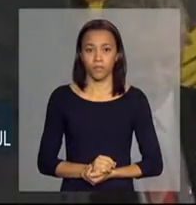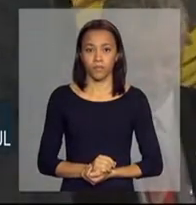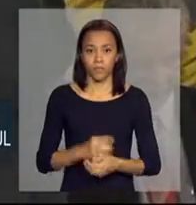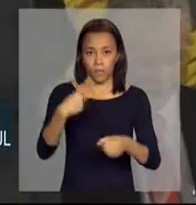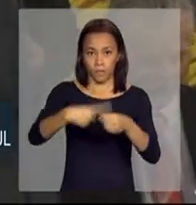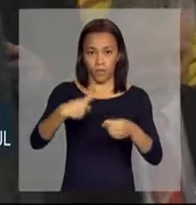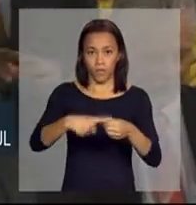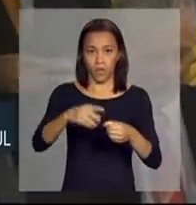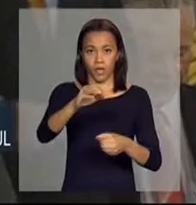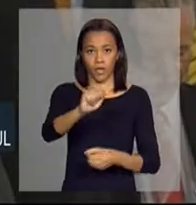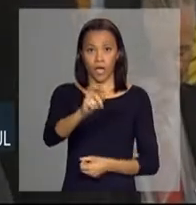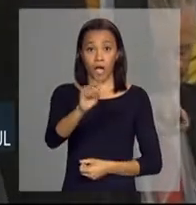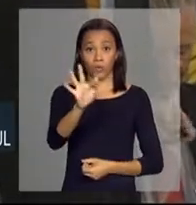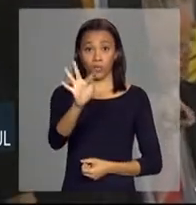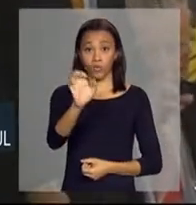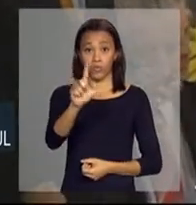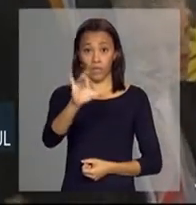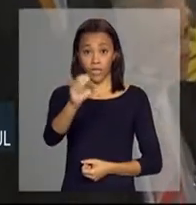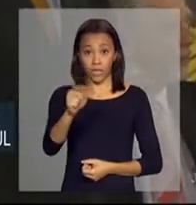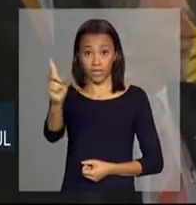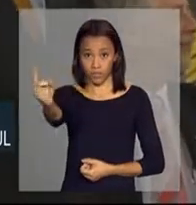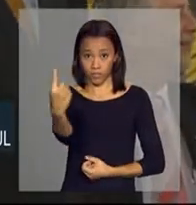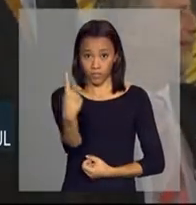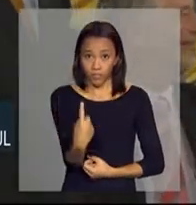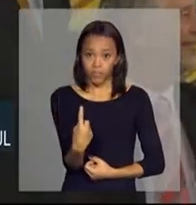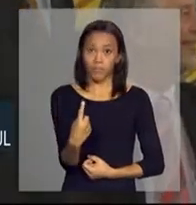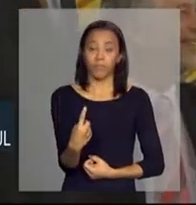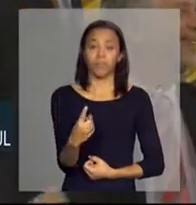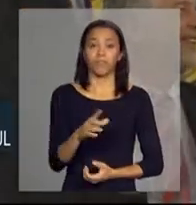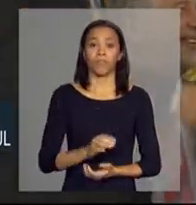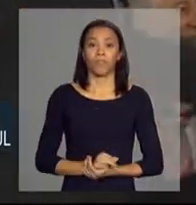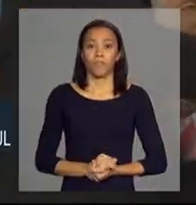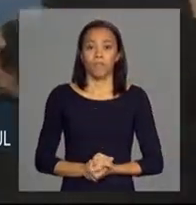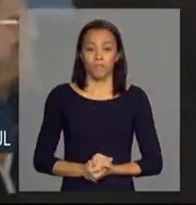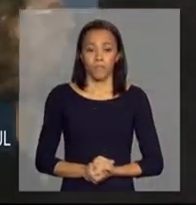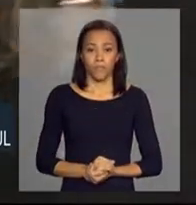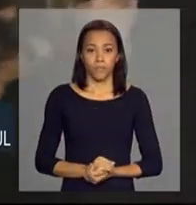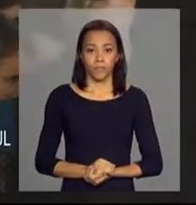Alto Feliz, prefeito Maurício Conrad;